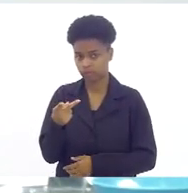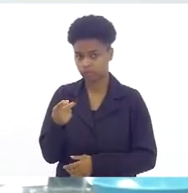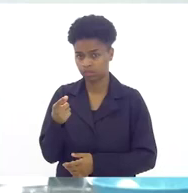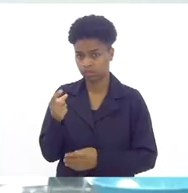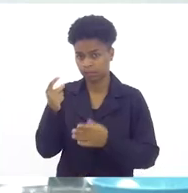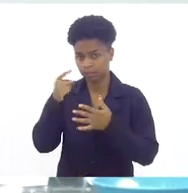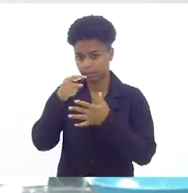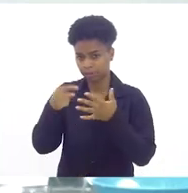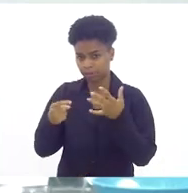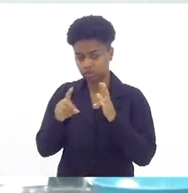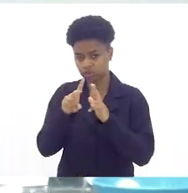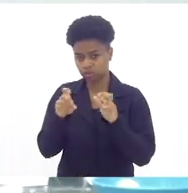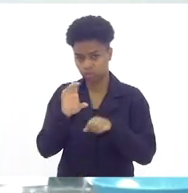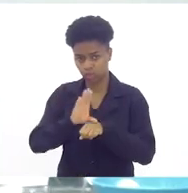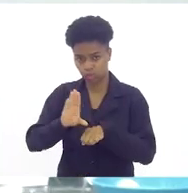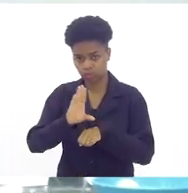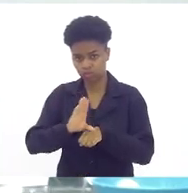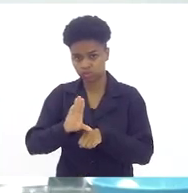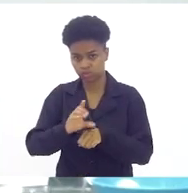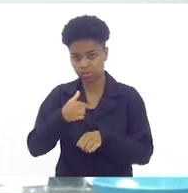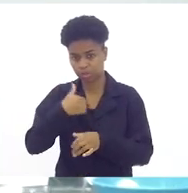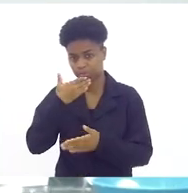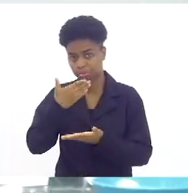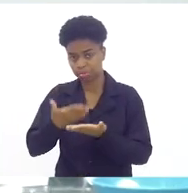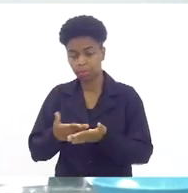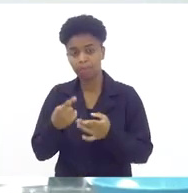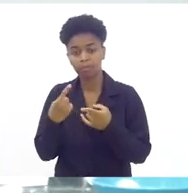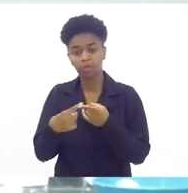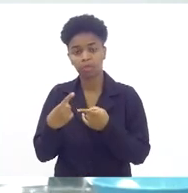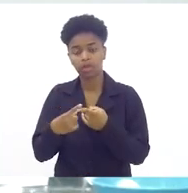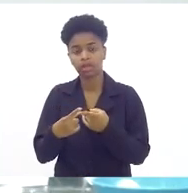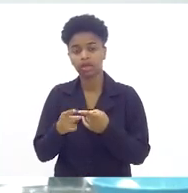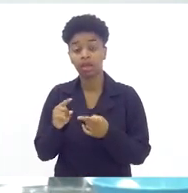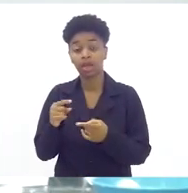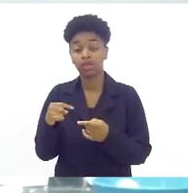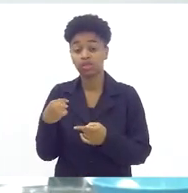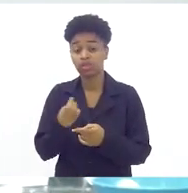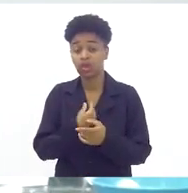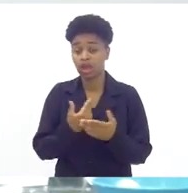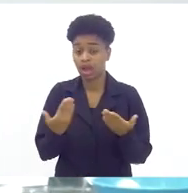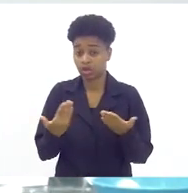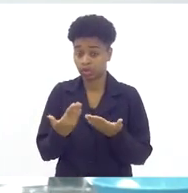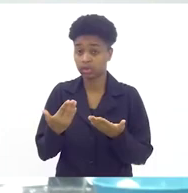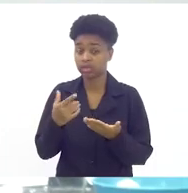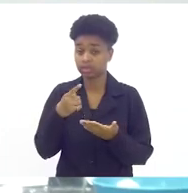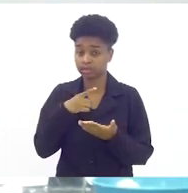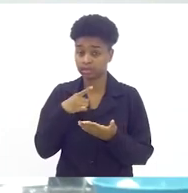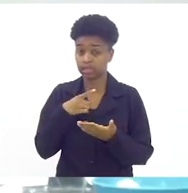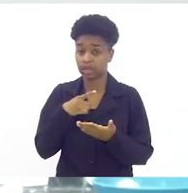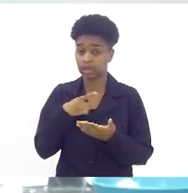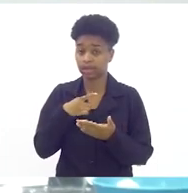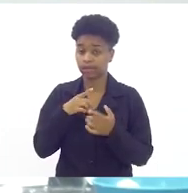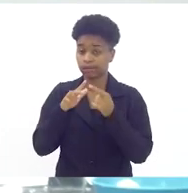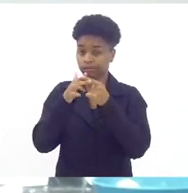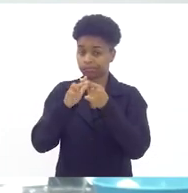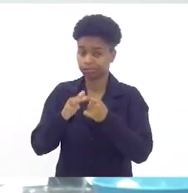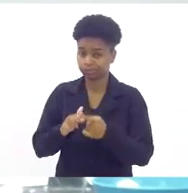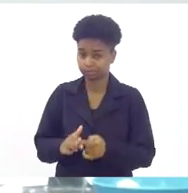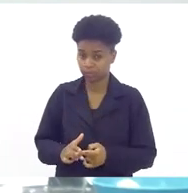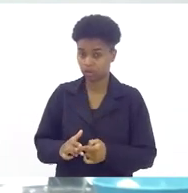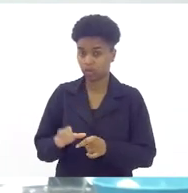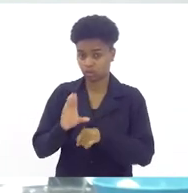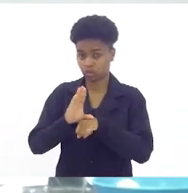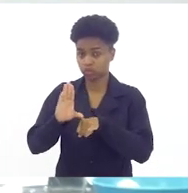dos cursos porque a gente acabou de passar por um processo de reformulação de